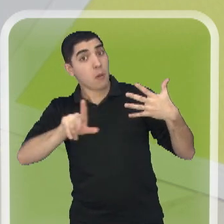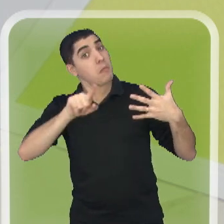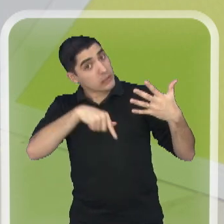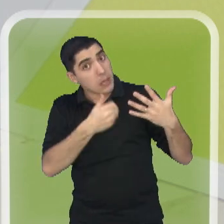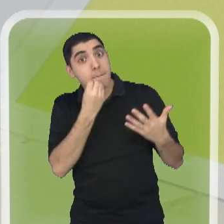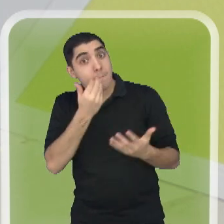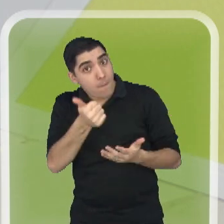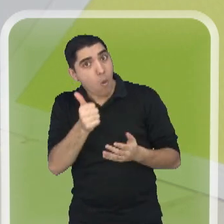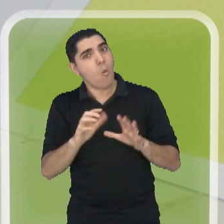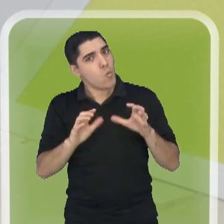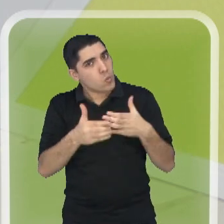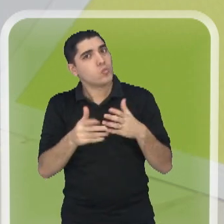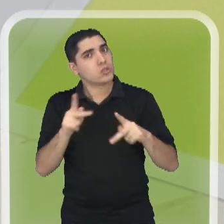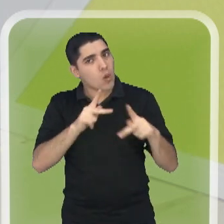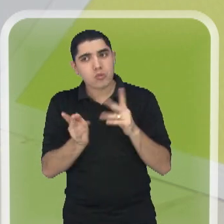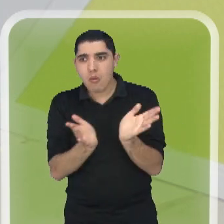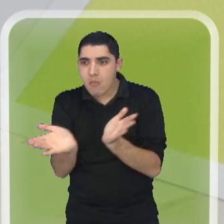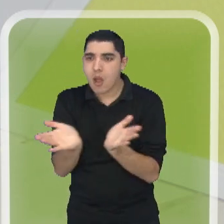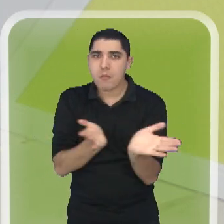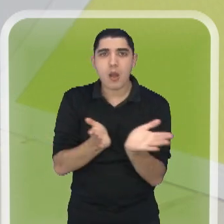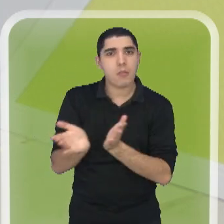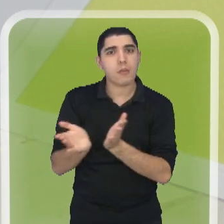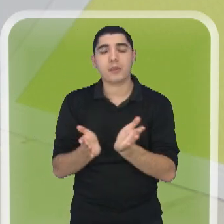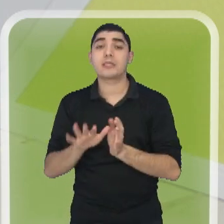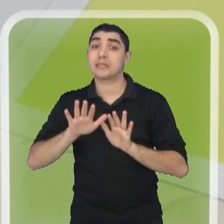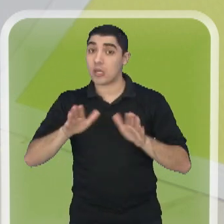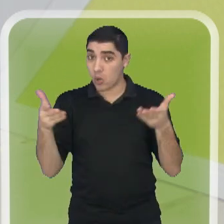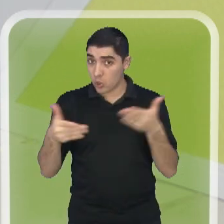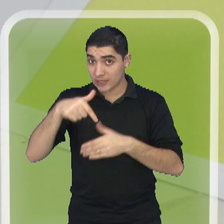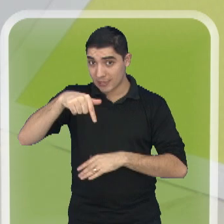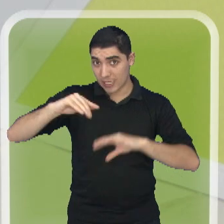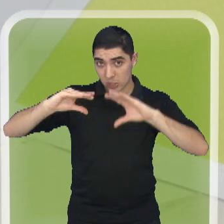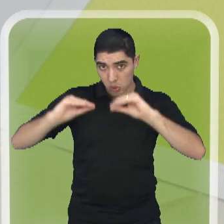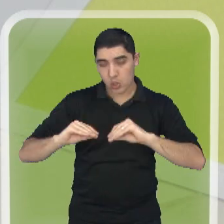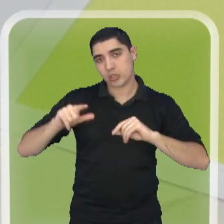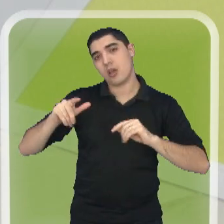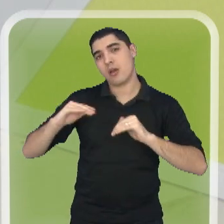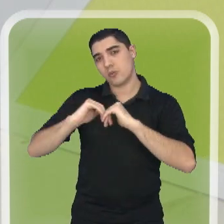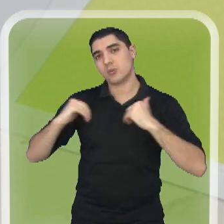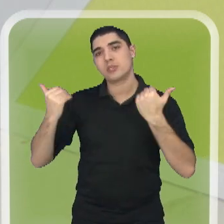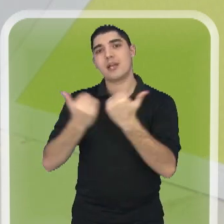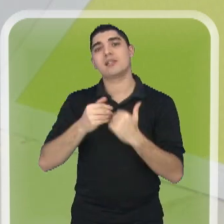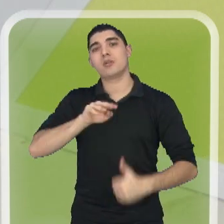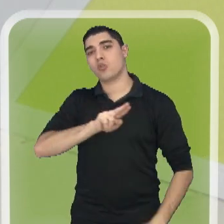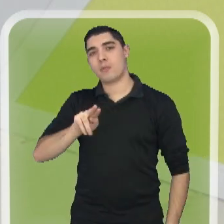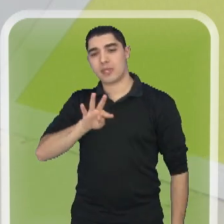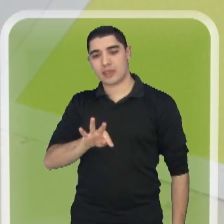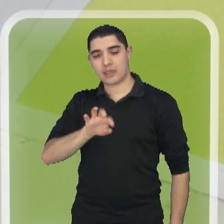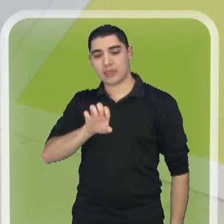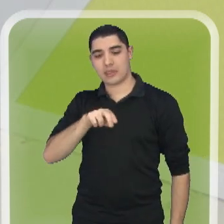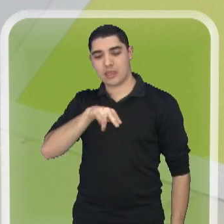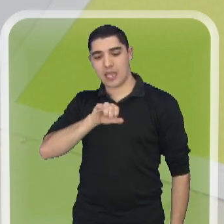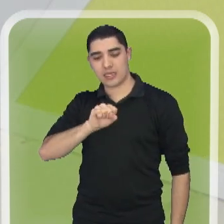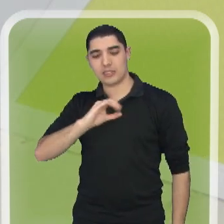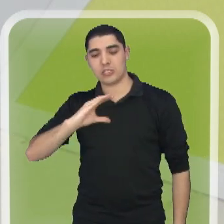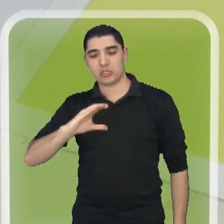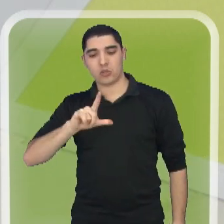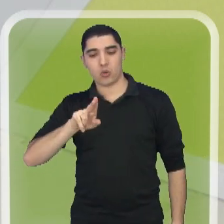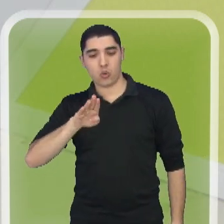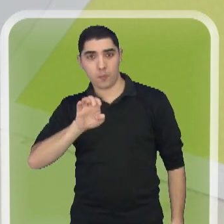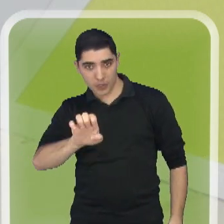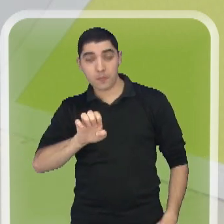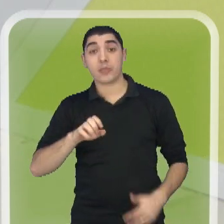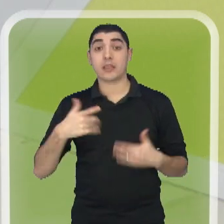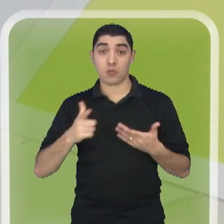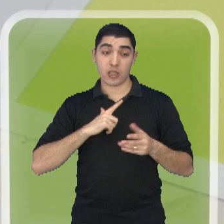produzindo dentro de quadra. Então, hoje, 19h, ginásio do Tênis Clube, tem o São José Futsal masculino e tem para todos os gostos. Tem